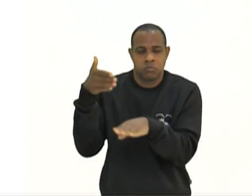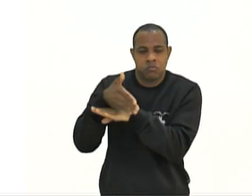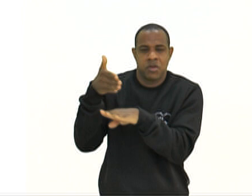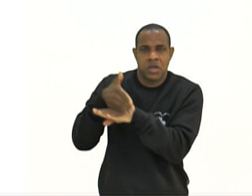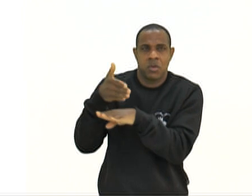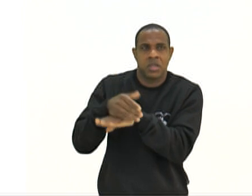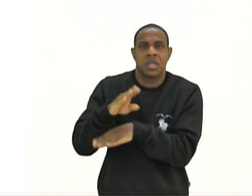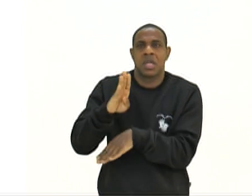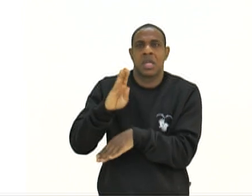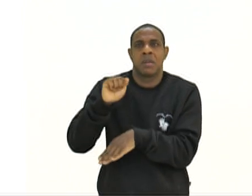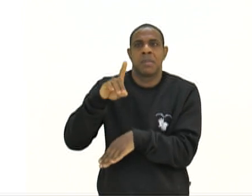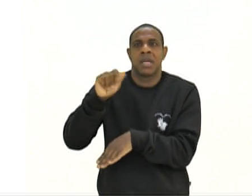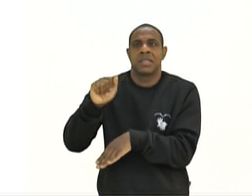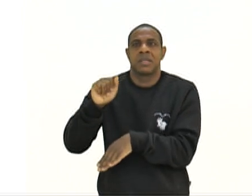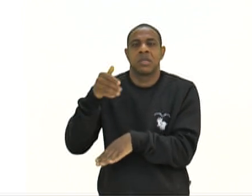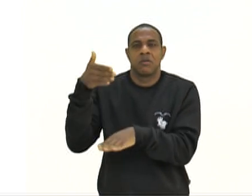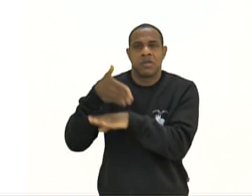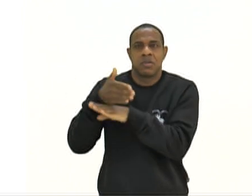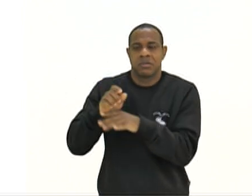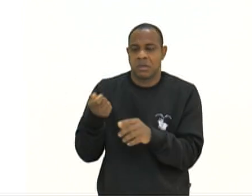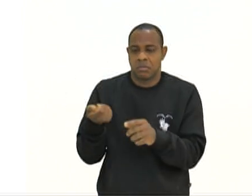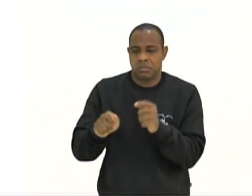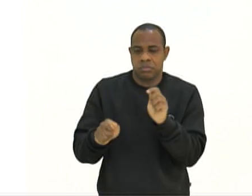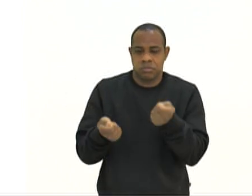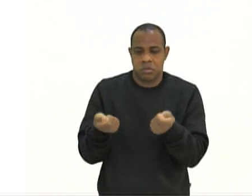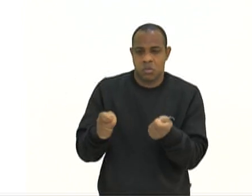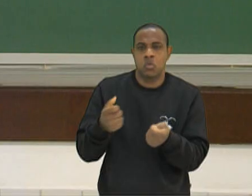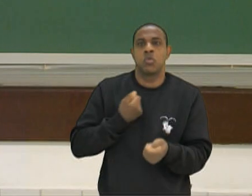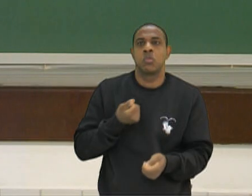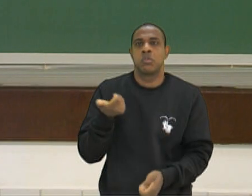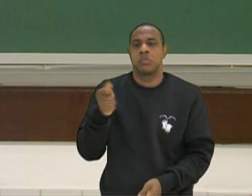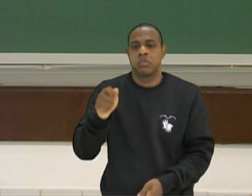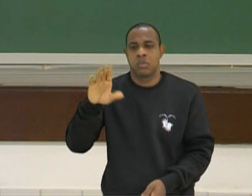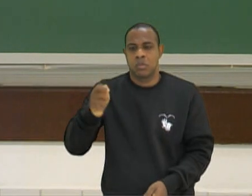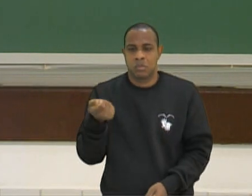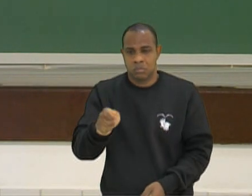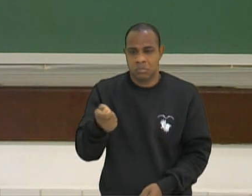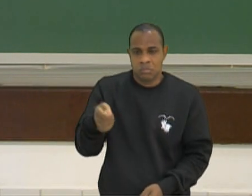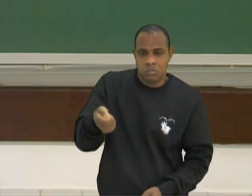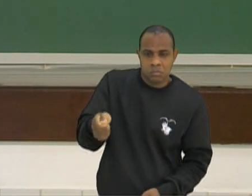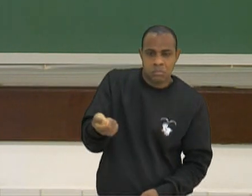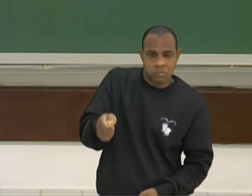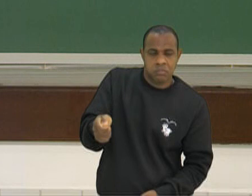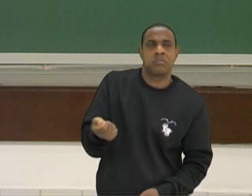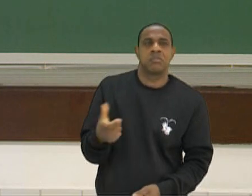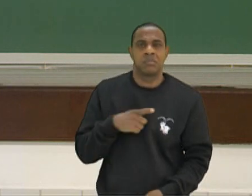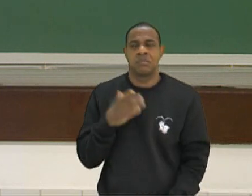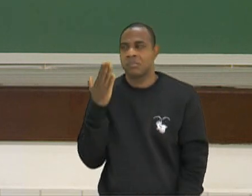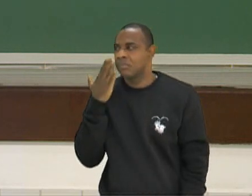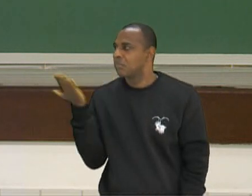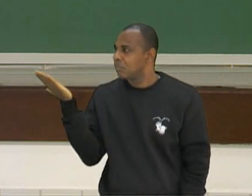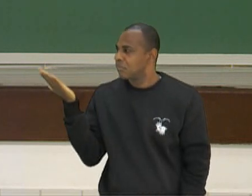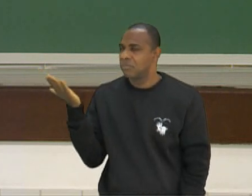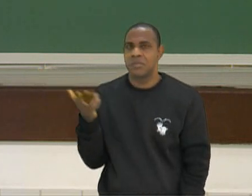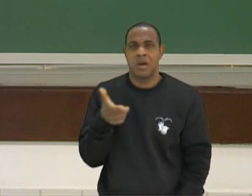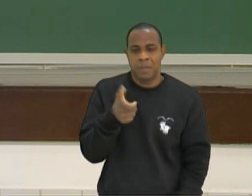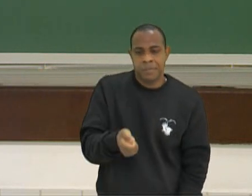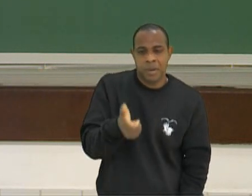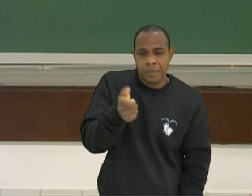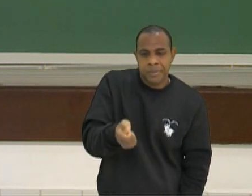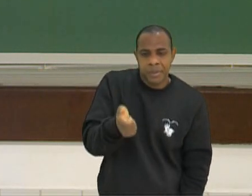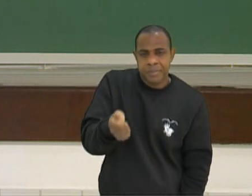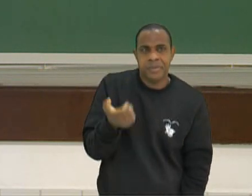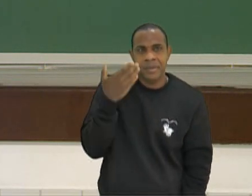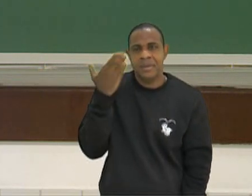de frequência? É o canal que você vai ter como base, certo? E aí na sua televisão, quando você vai acessar